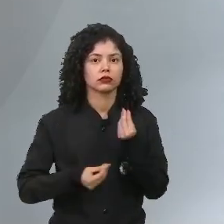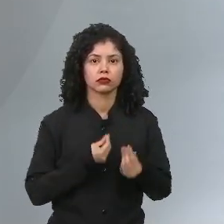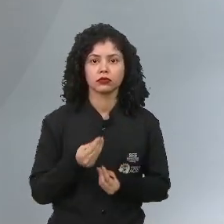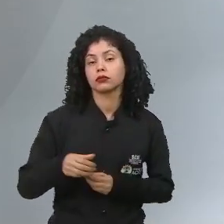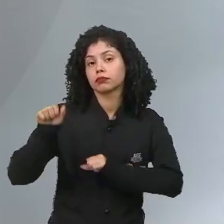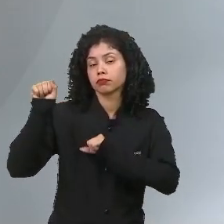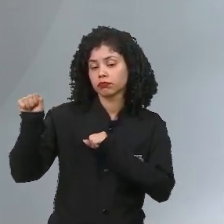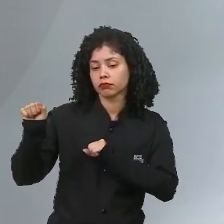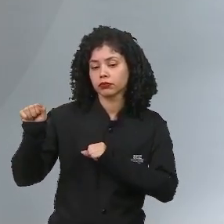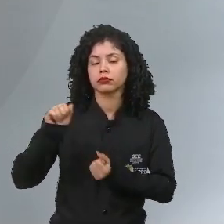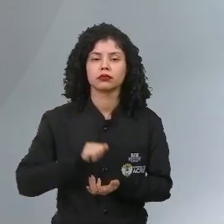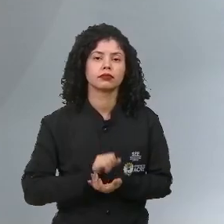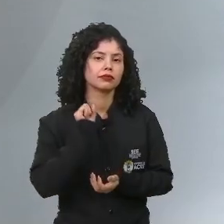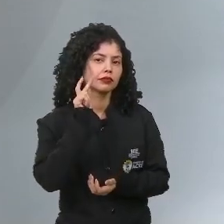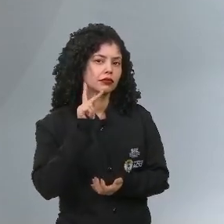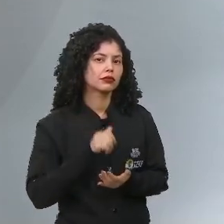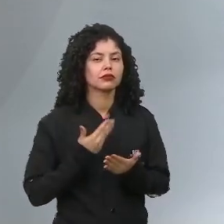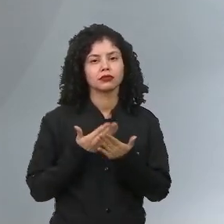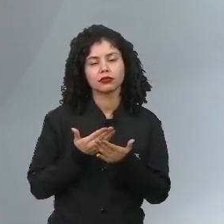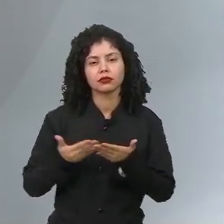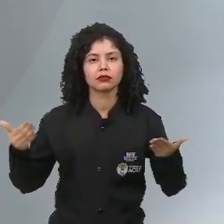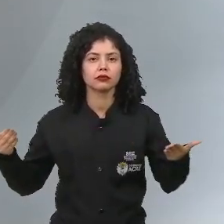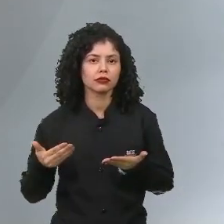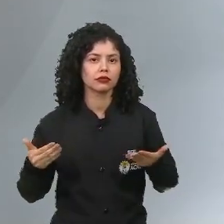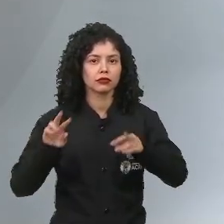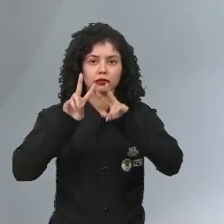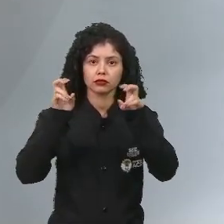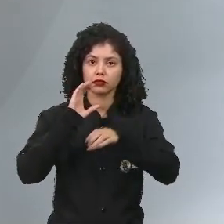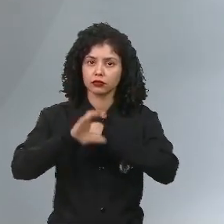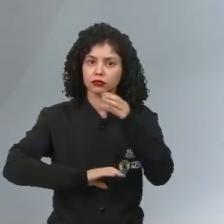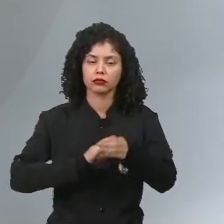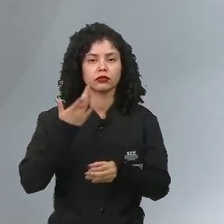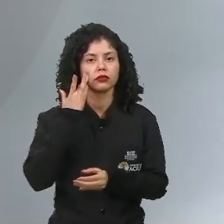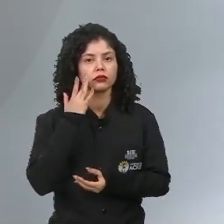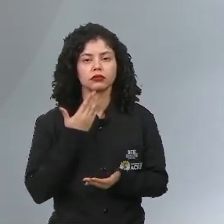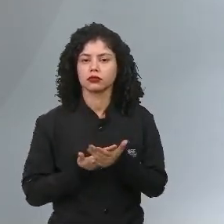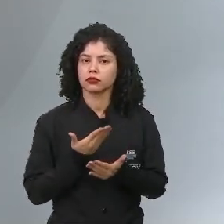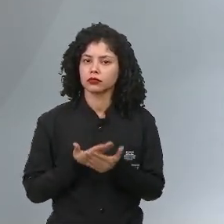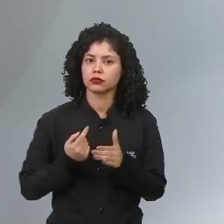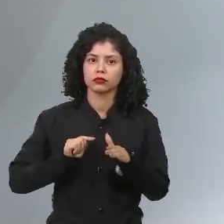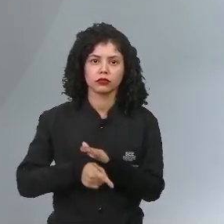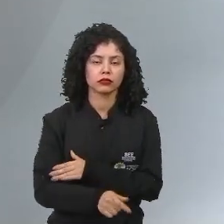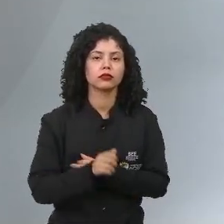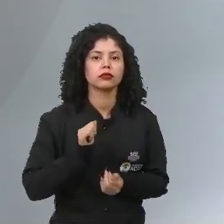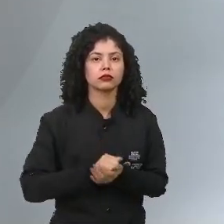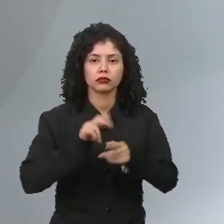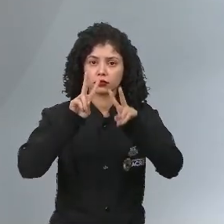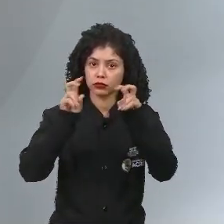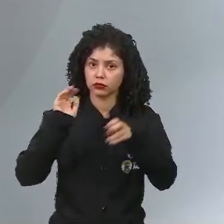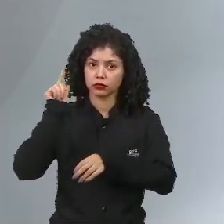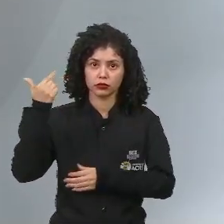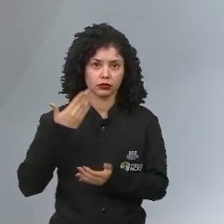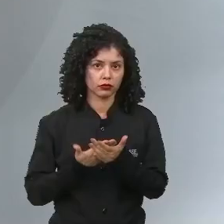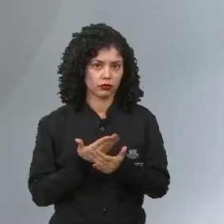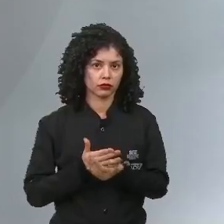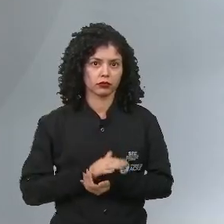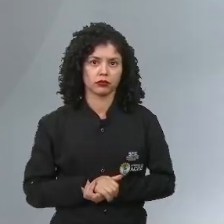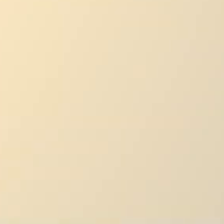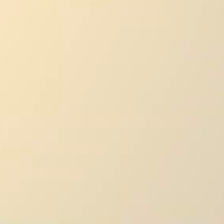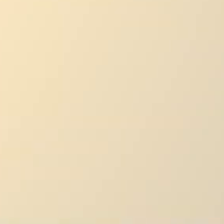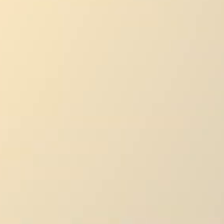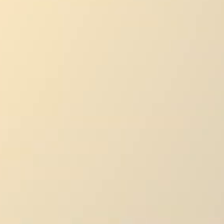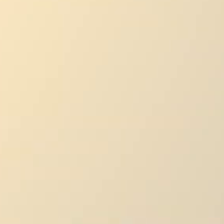herói republicano. Ok, essa foi nossa aula sobre o ciclo do ouro. Estude, se aprofunde sobre esse assunto e até a próxima aula.